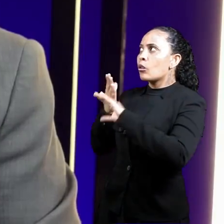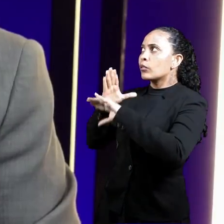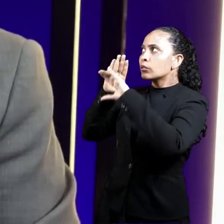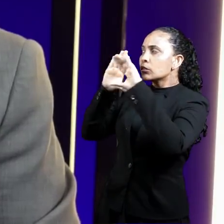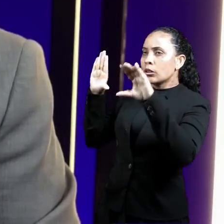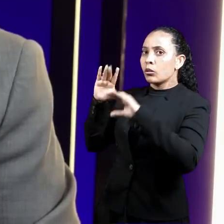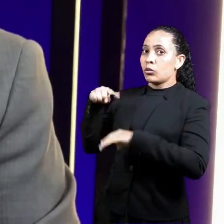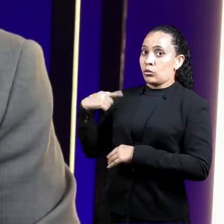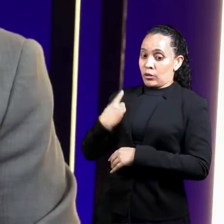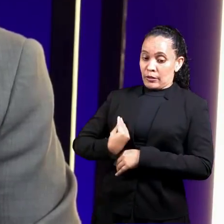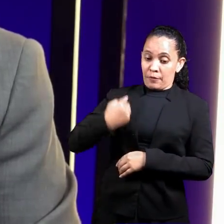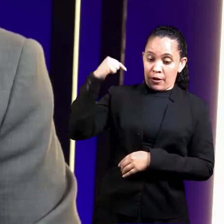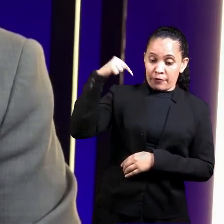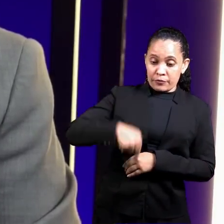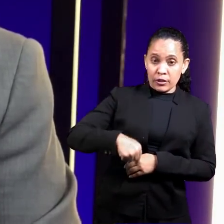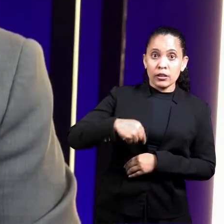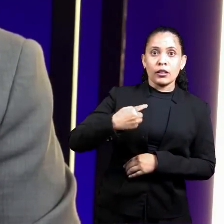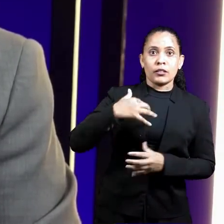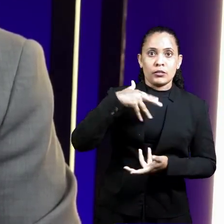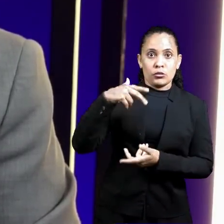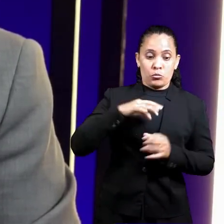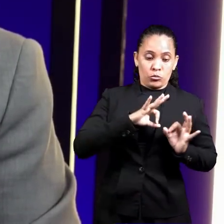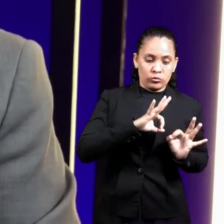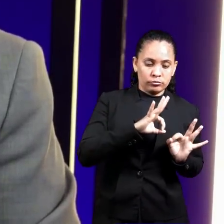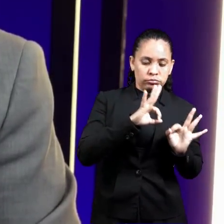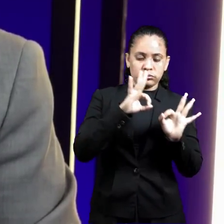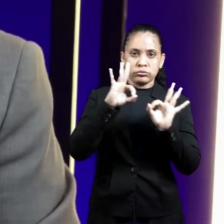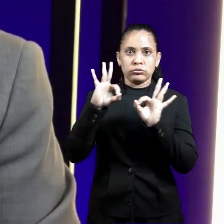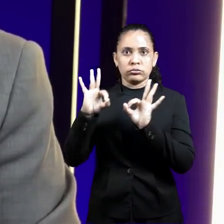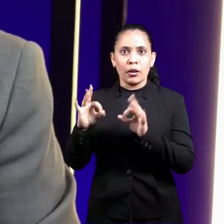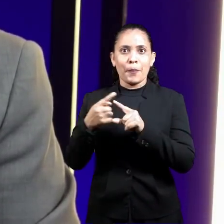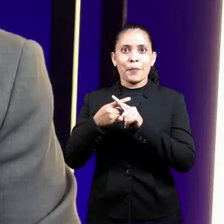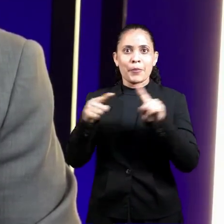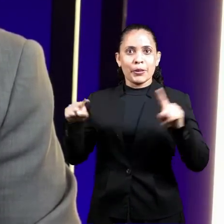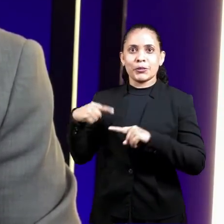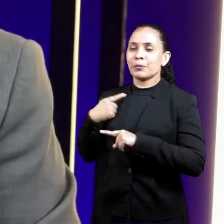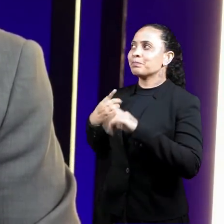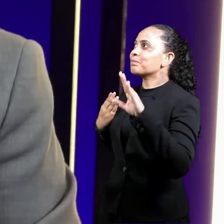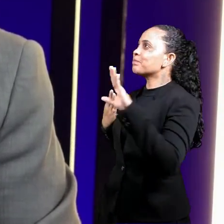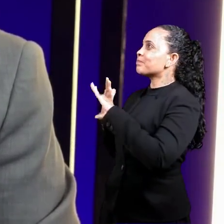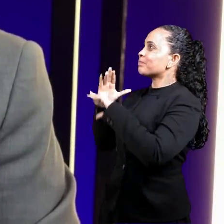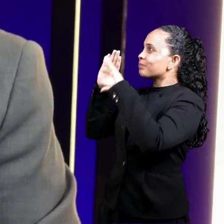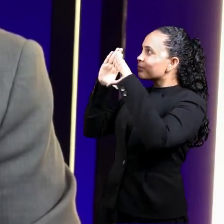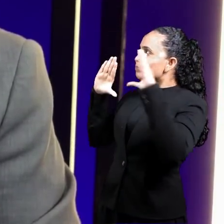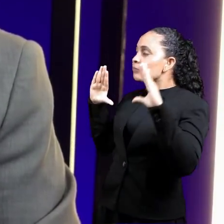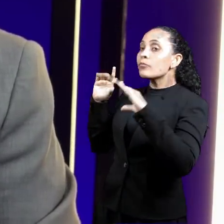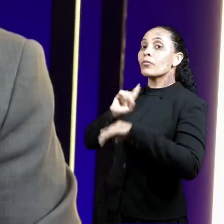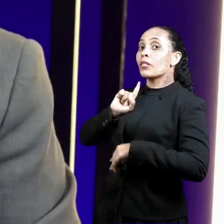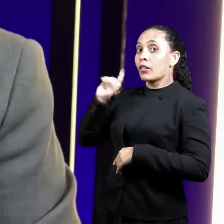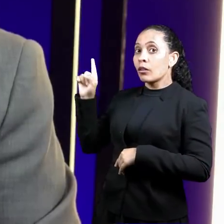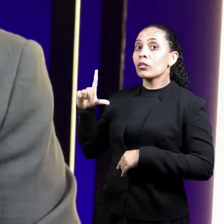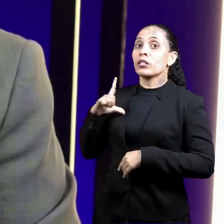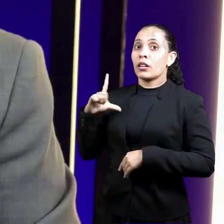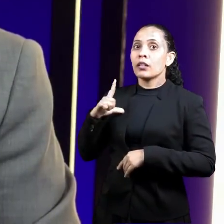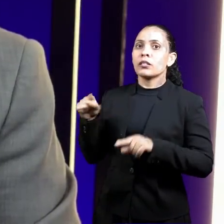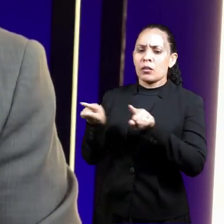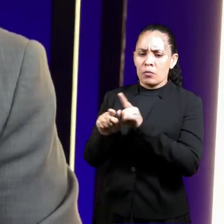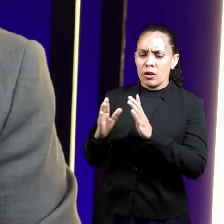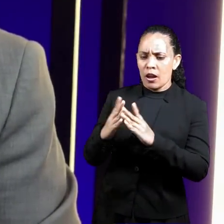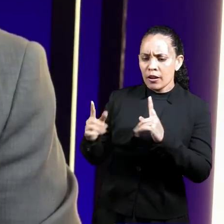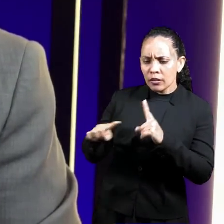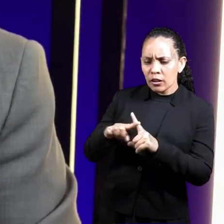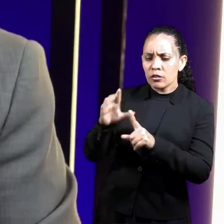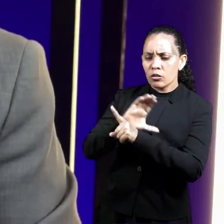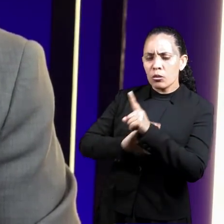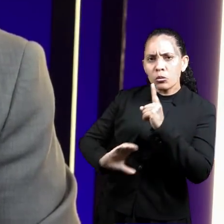gente tem nossa vida secular, mas Muito bom. nós temos um destino que é a casa de Deus, né? Uhum. É o lugar, é o nosso refúgio, é o culto,